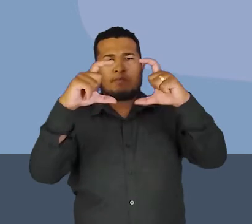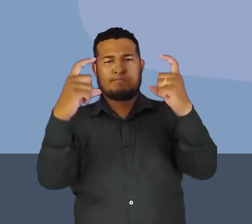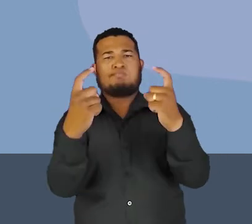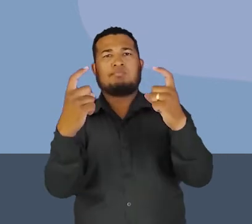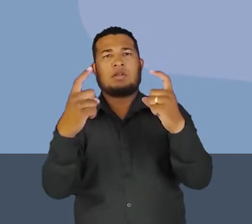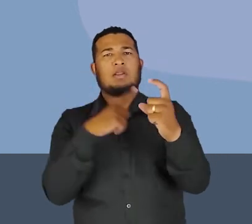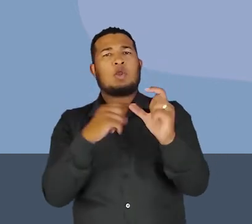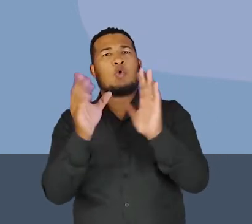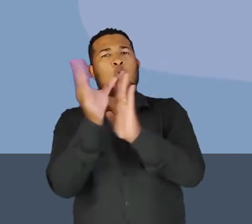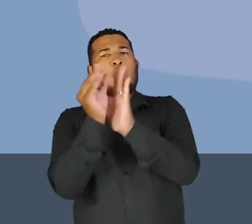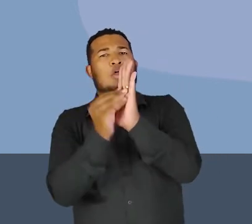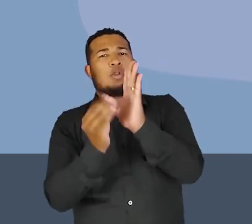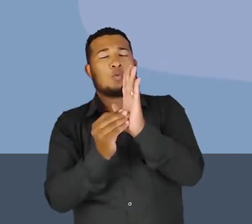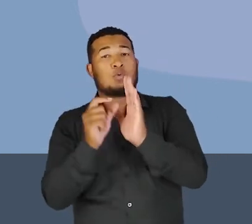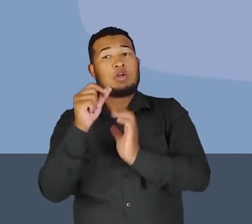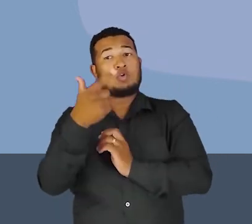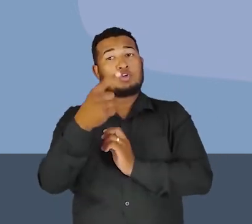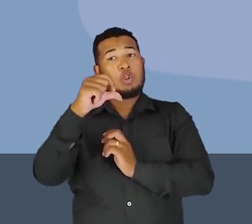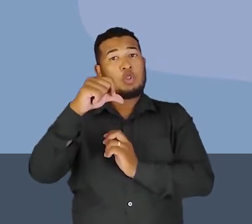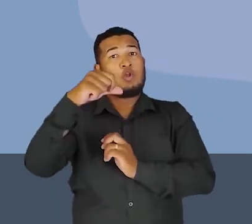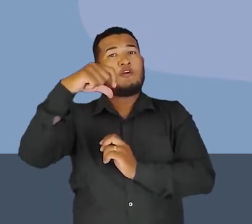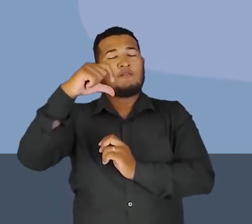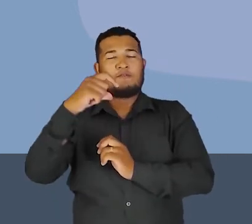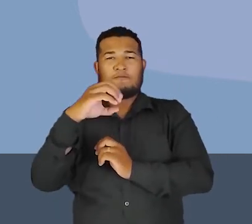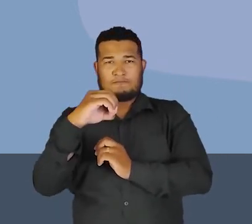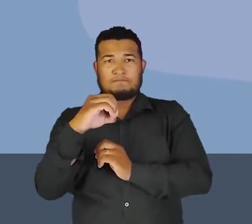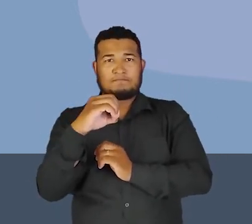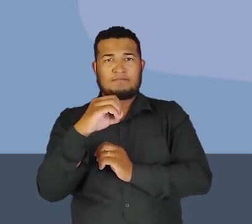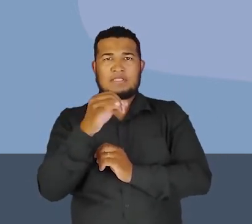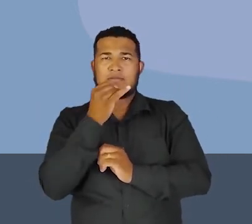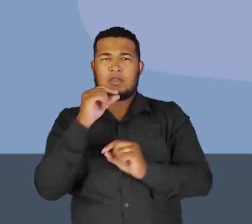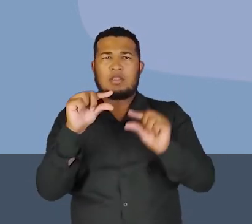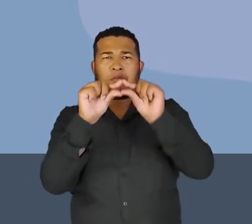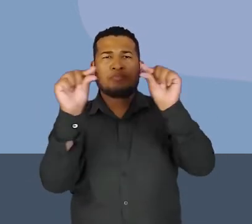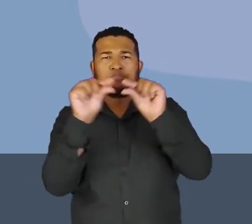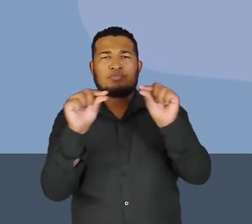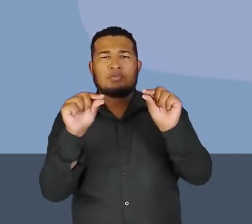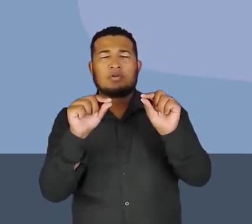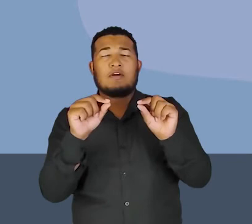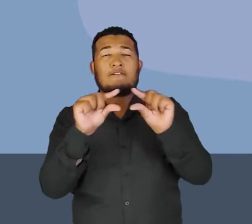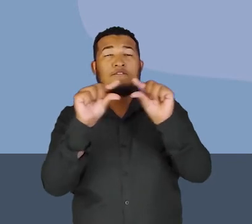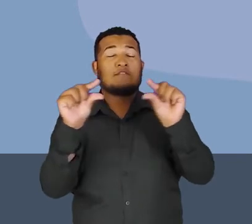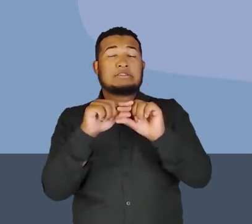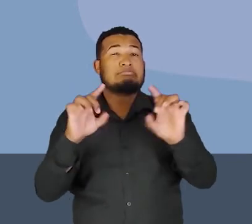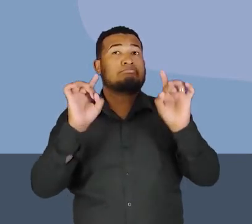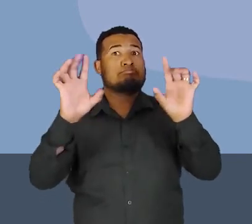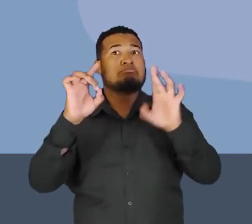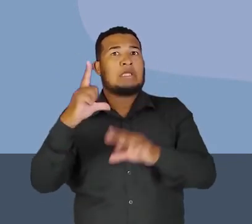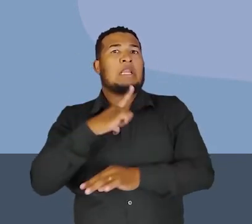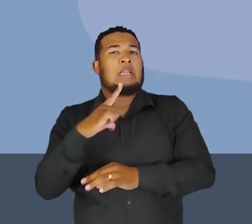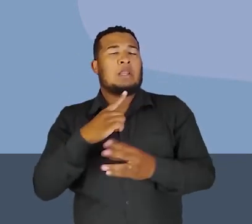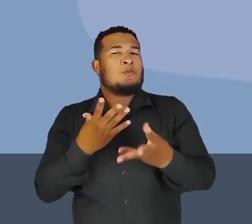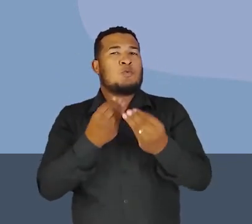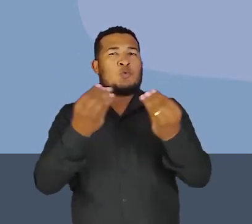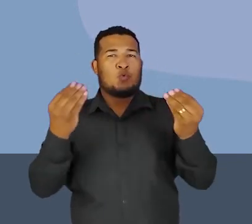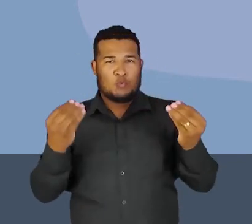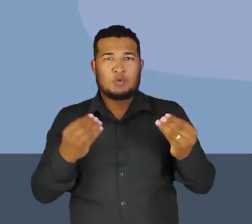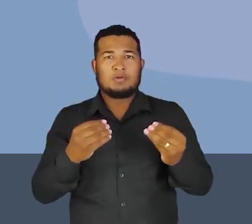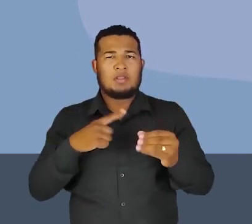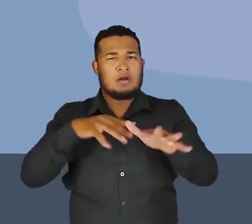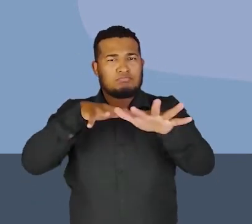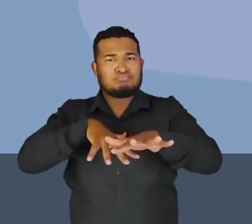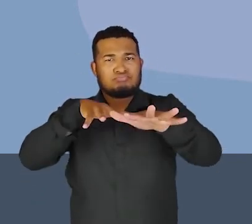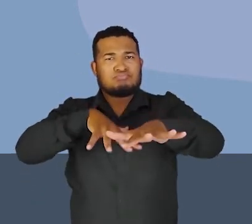Coca-Cola conteúdo 290 ml, ele bota lá Yankees Go Home, que era uma frase muito típica daquele momento, né, nas